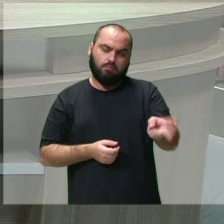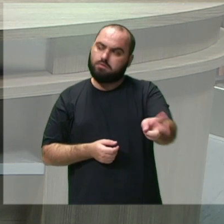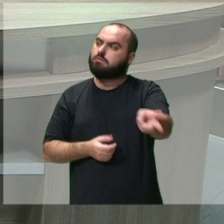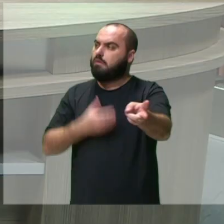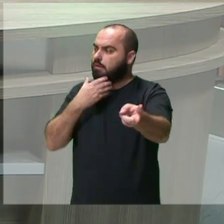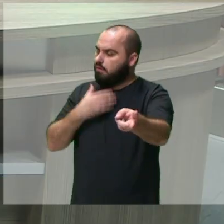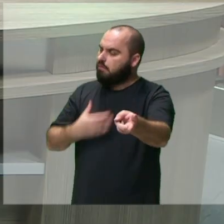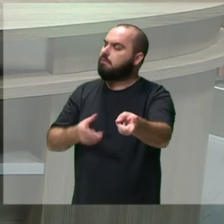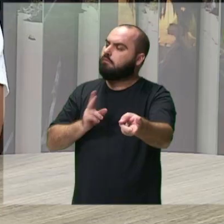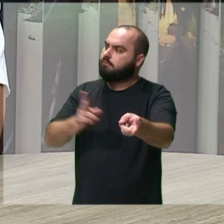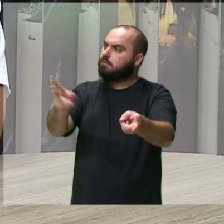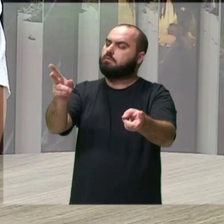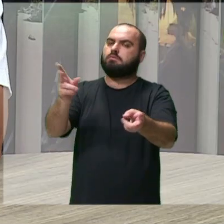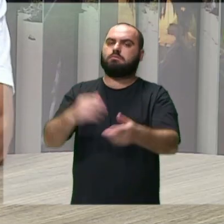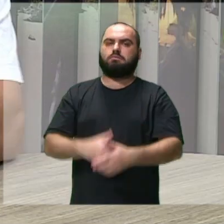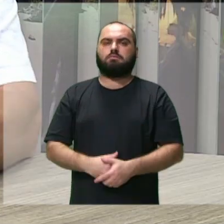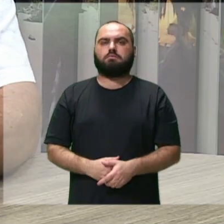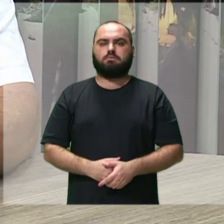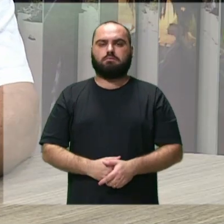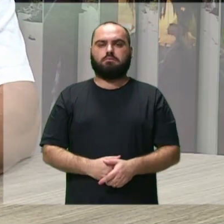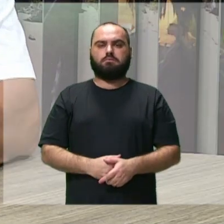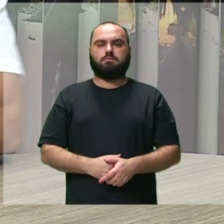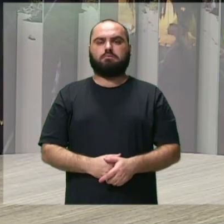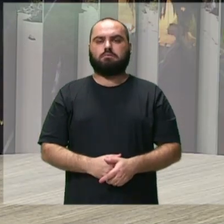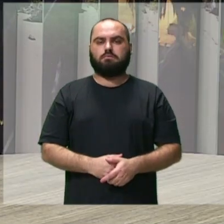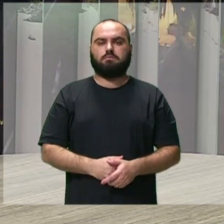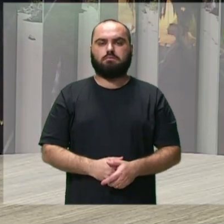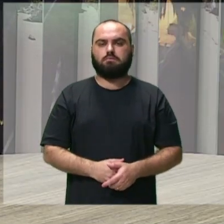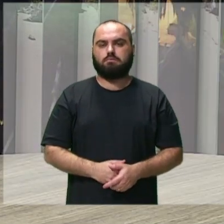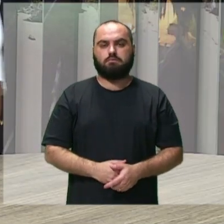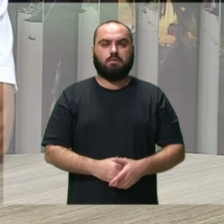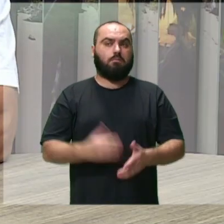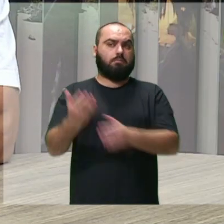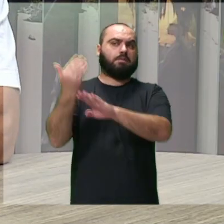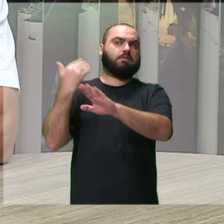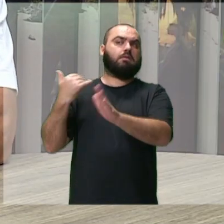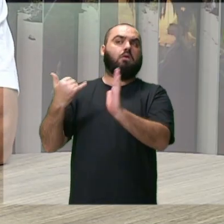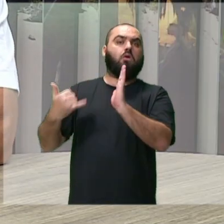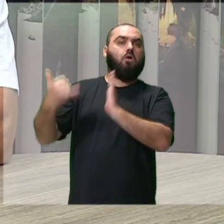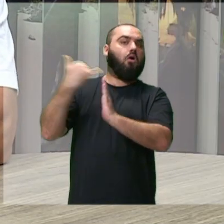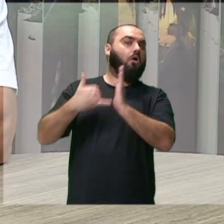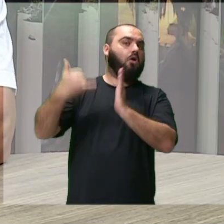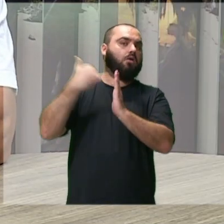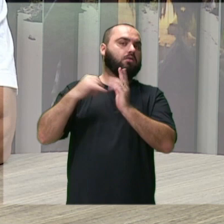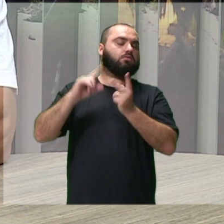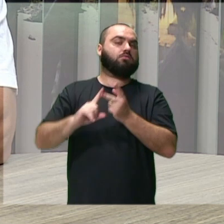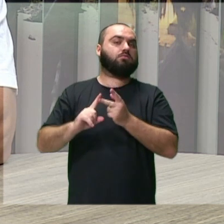acontecendo. Antigamente a pintura era só a óleo, quando surgiu a acrílica houve uma